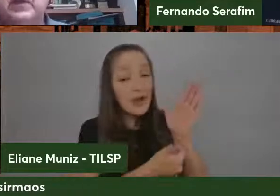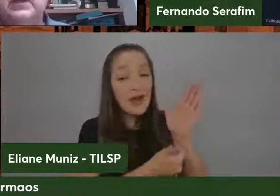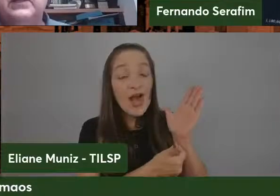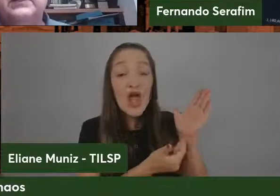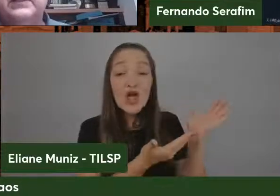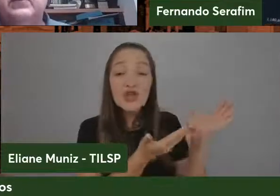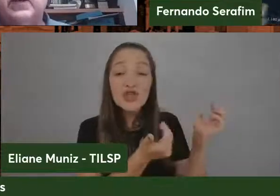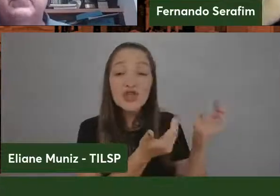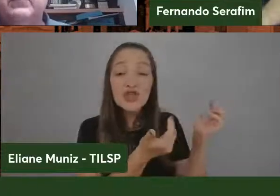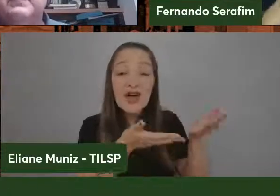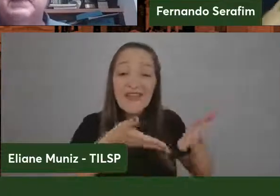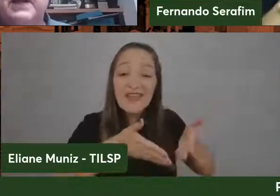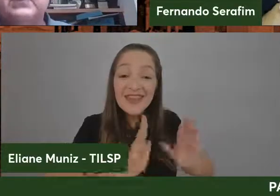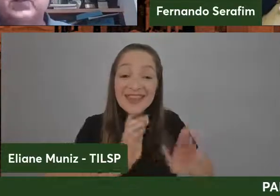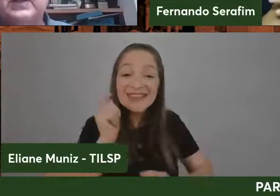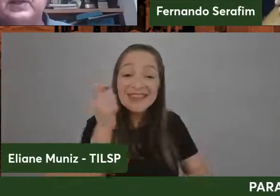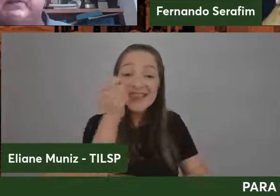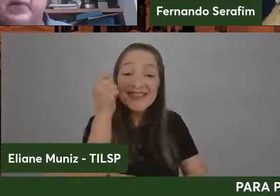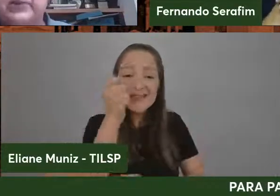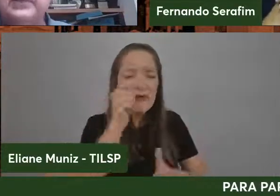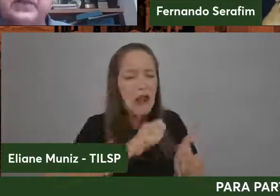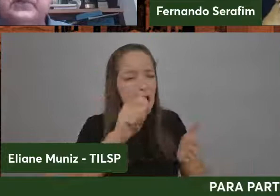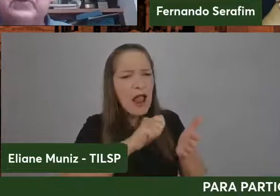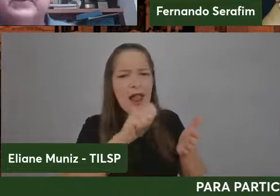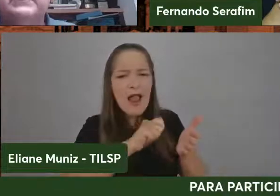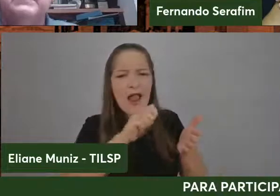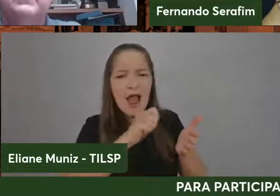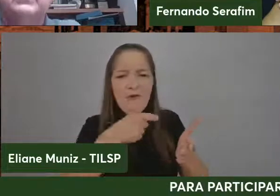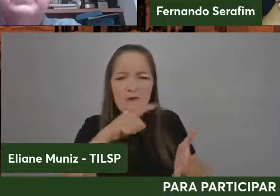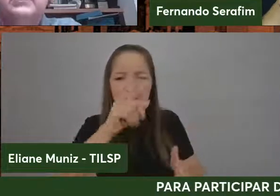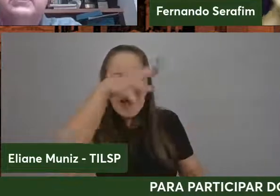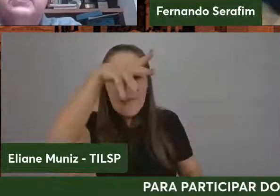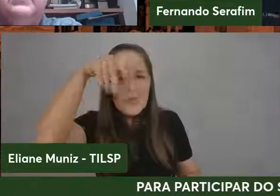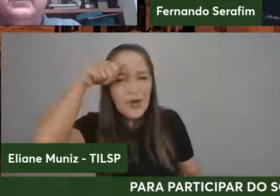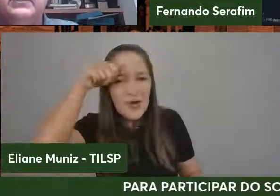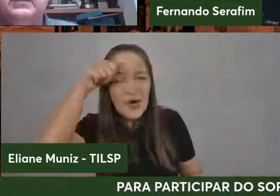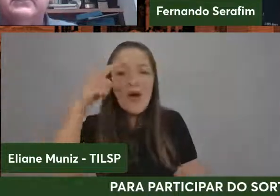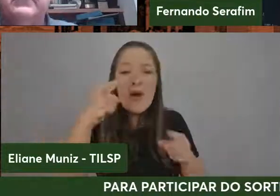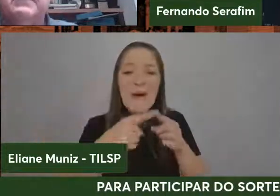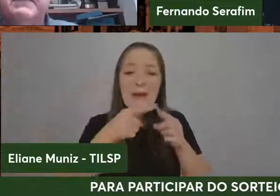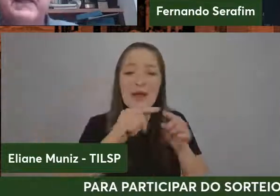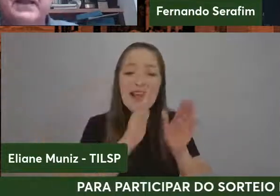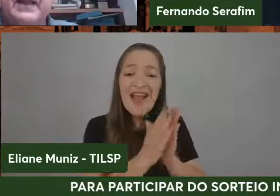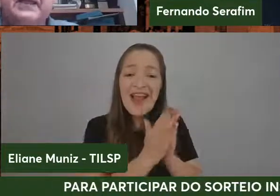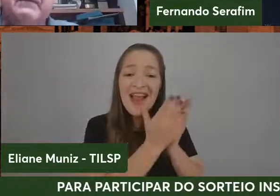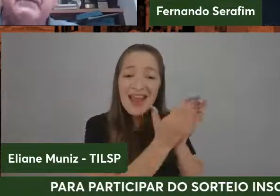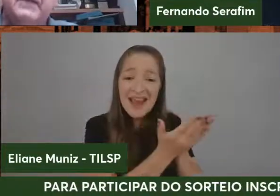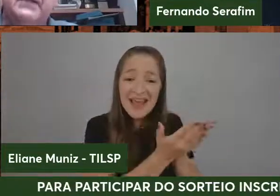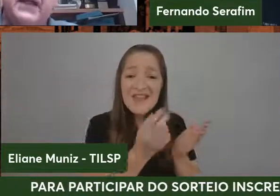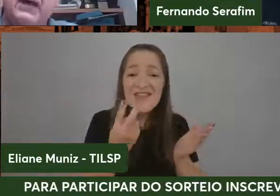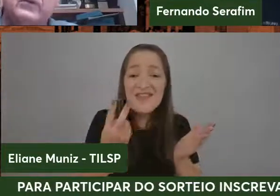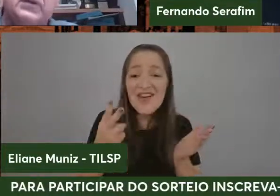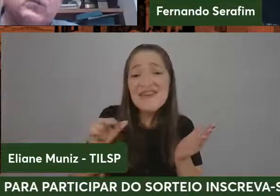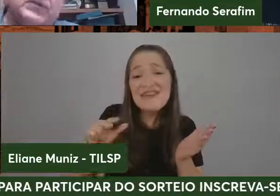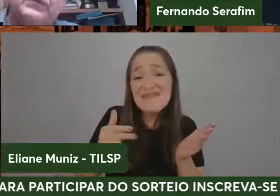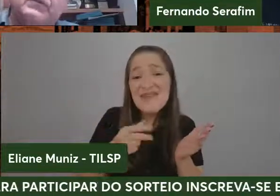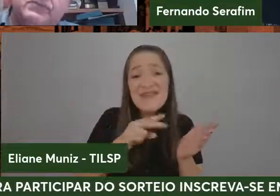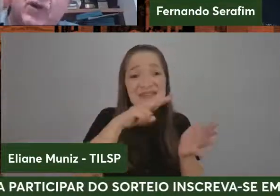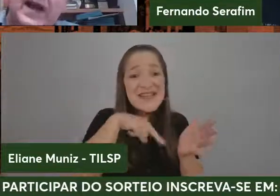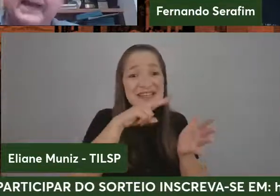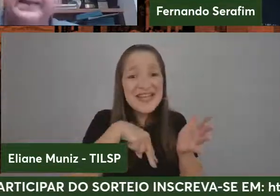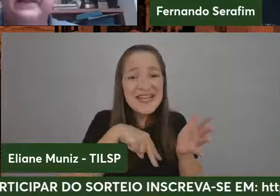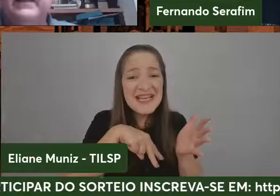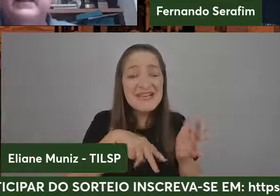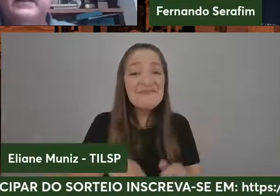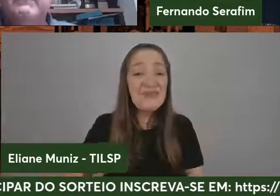escreveram dizendo, olha, eu fui para a Amazônia depois de ter lido Dois Irmãos. Né? Eu fui para Belém, Manaus, alguns foram